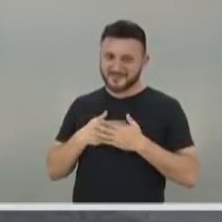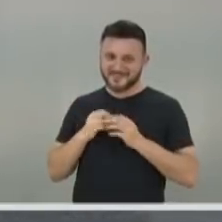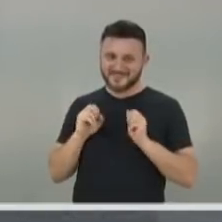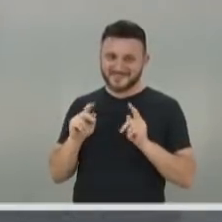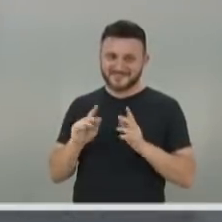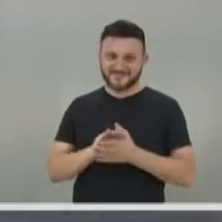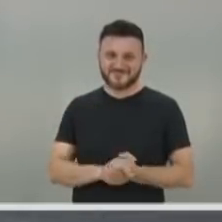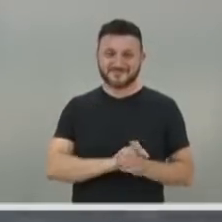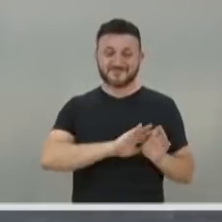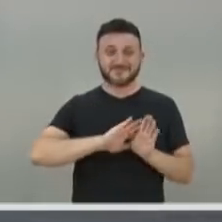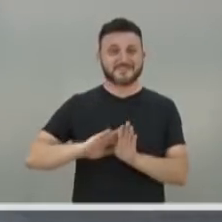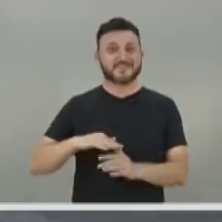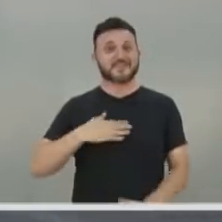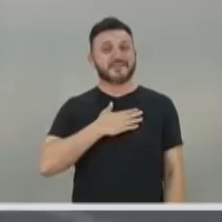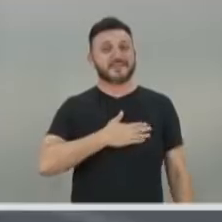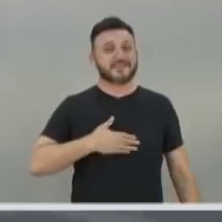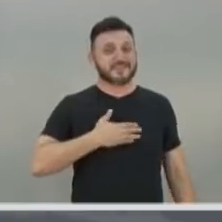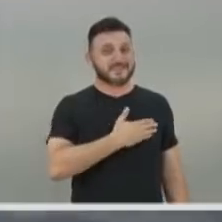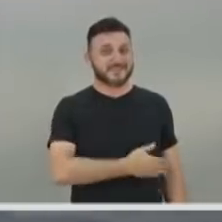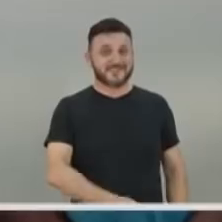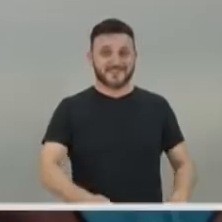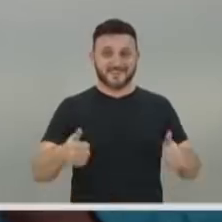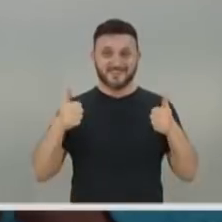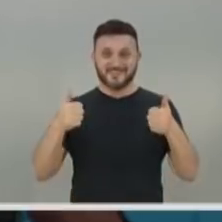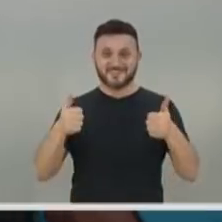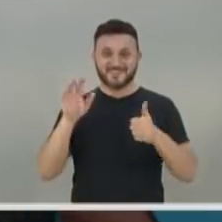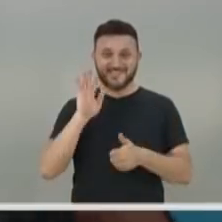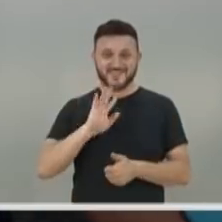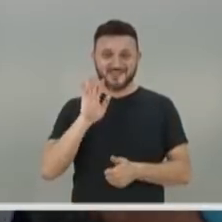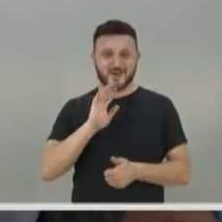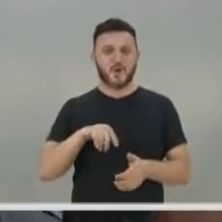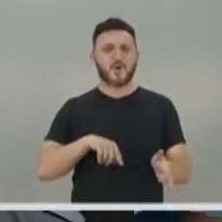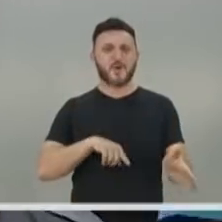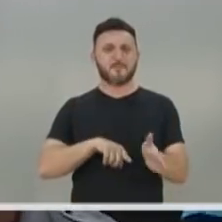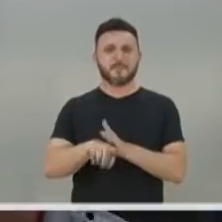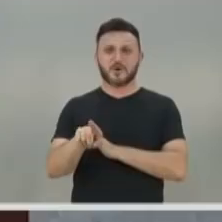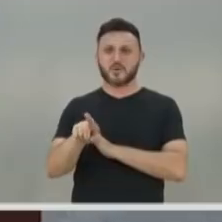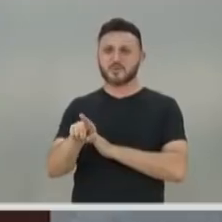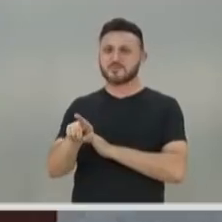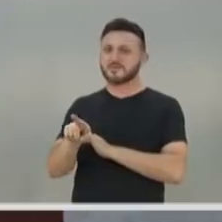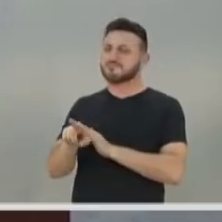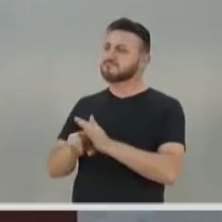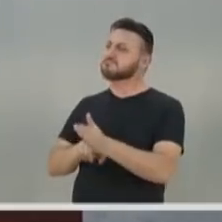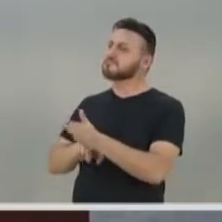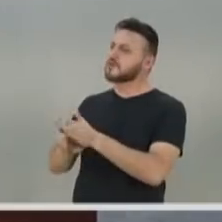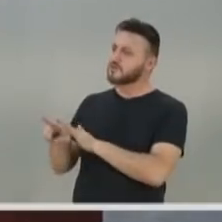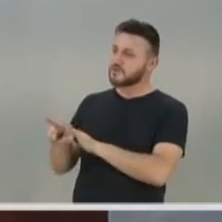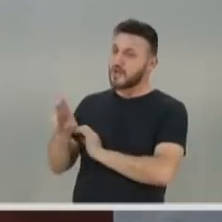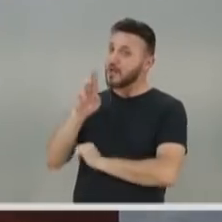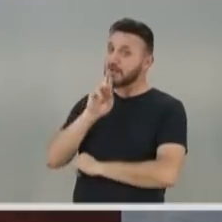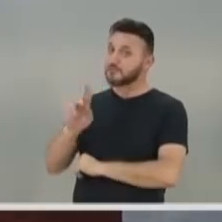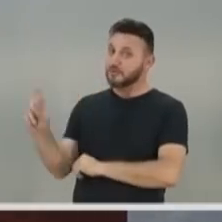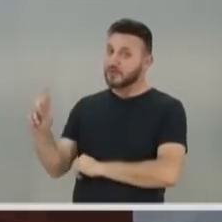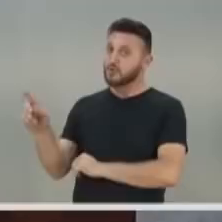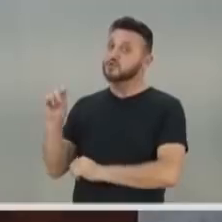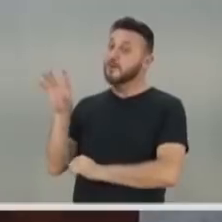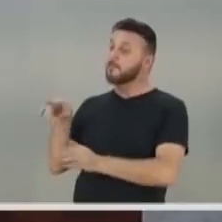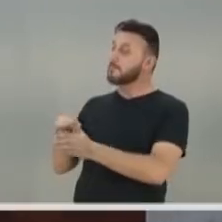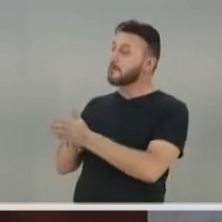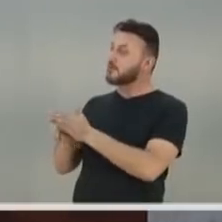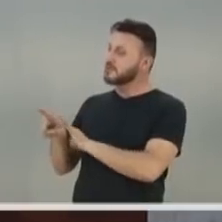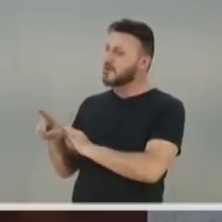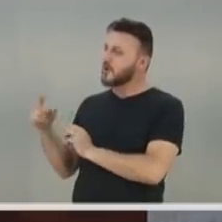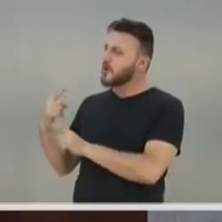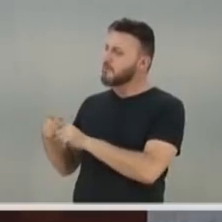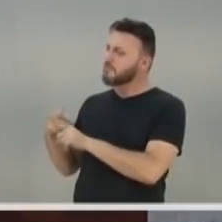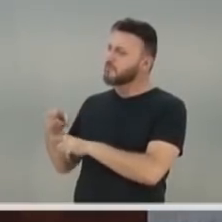Meus irmãos, tá bom, não tá? Então pergunta para quem está do seu lado assim: não responda, só pergunta: o que você